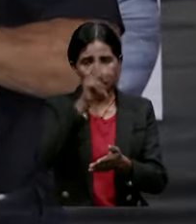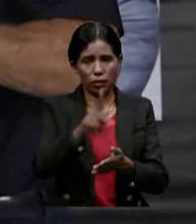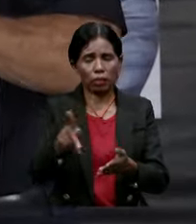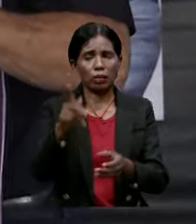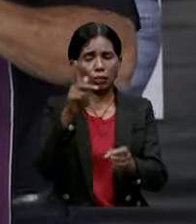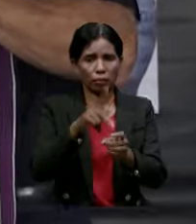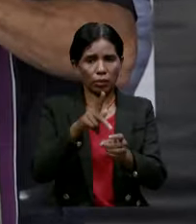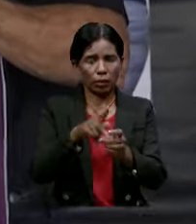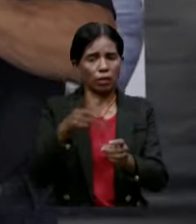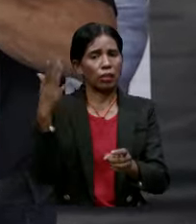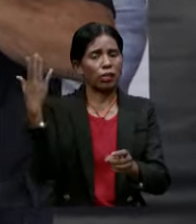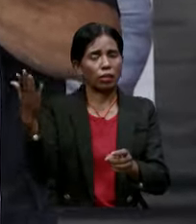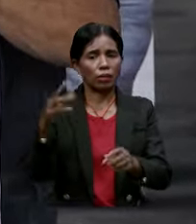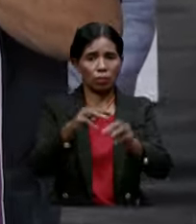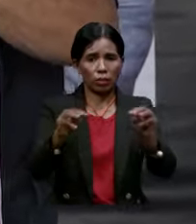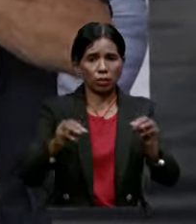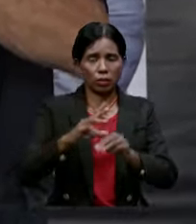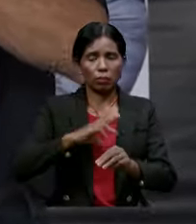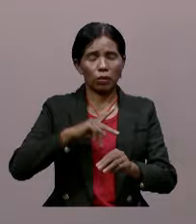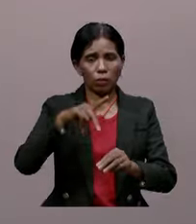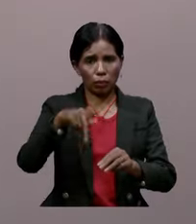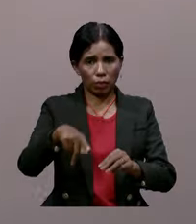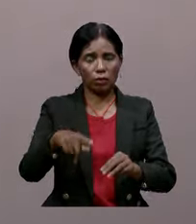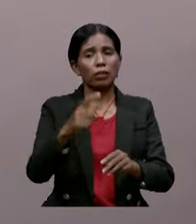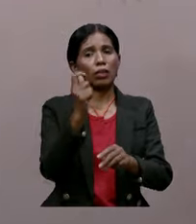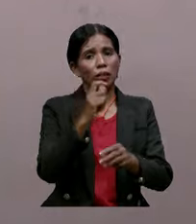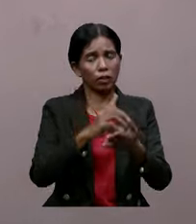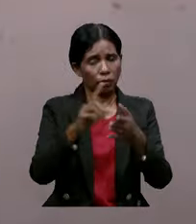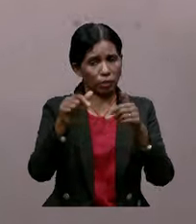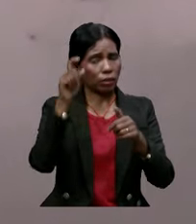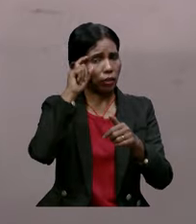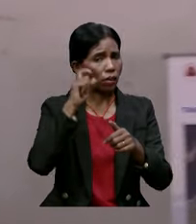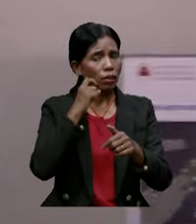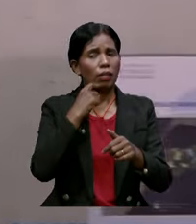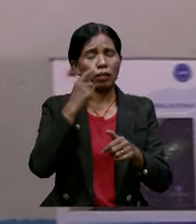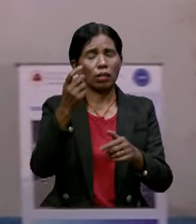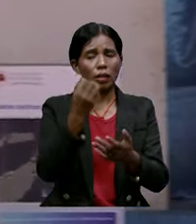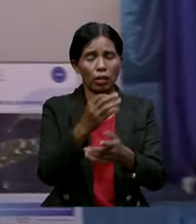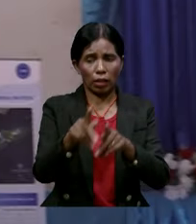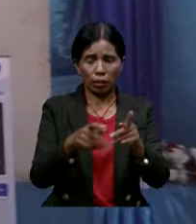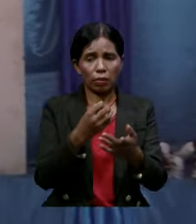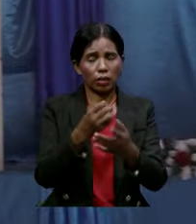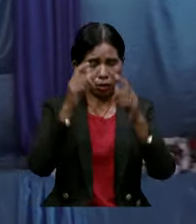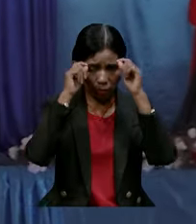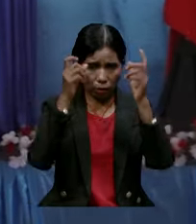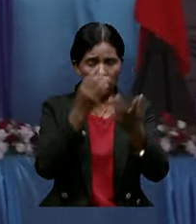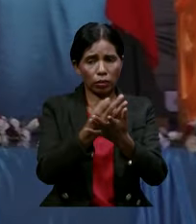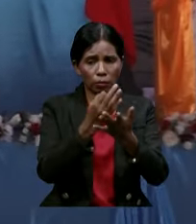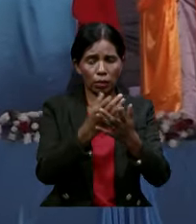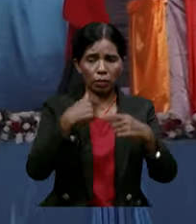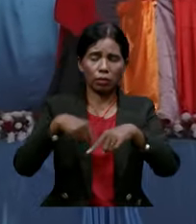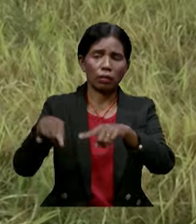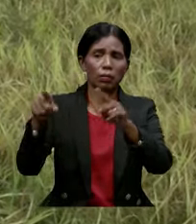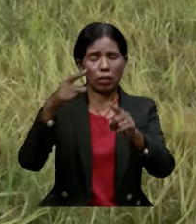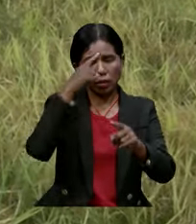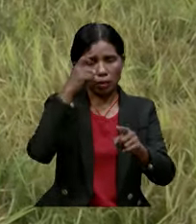minerais metálicos iha município Lauteng terça semana ne. Senana hateten povo Timor Leste ne osan barak mak sirkula ba railiur tamba